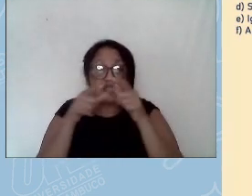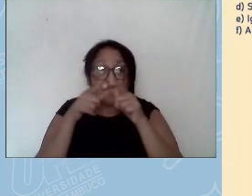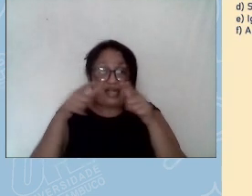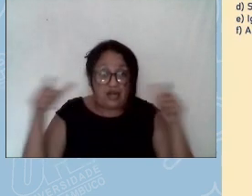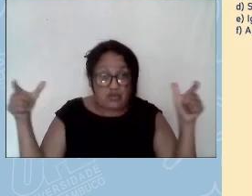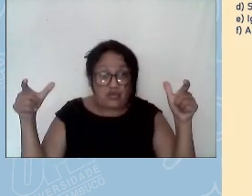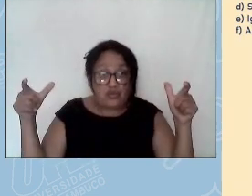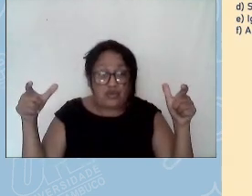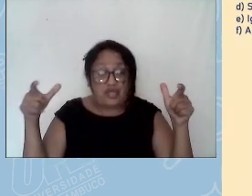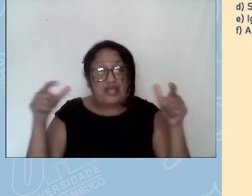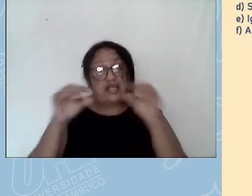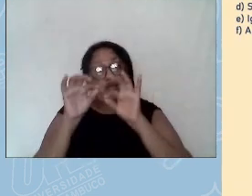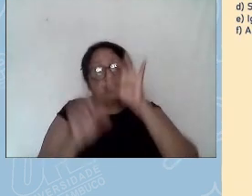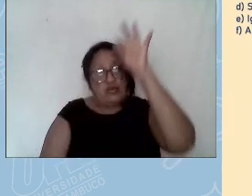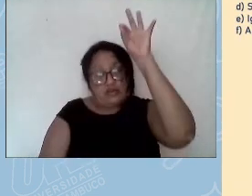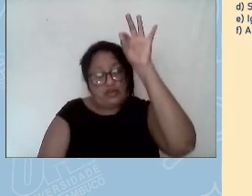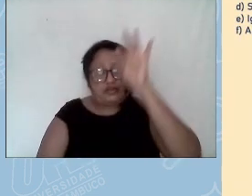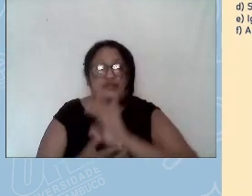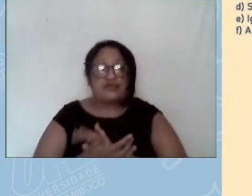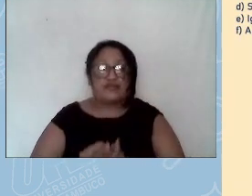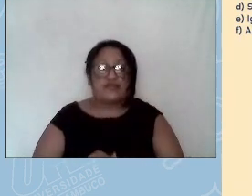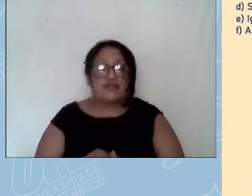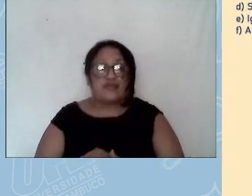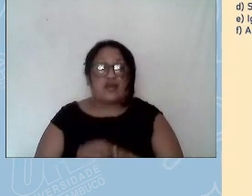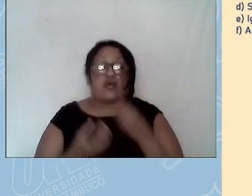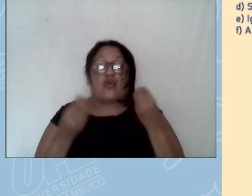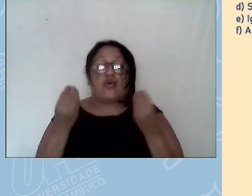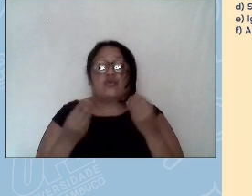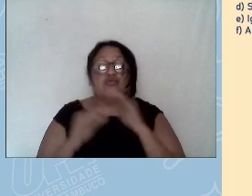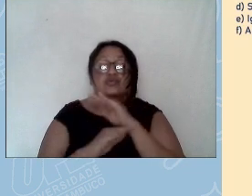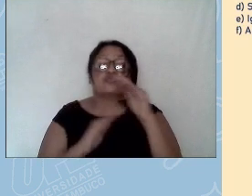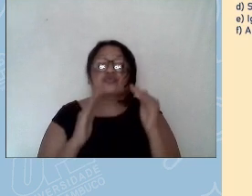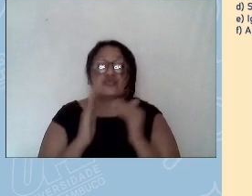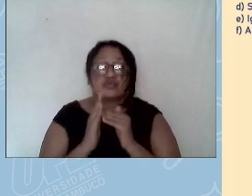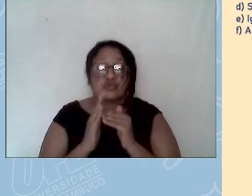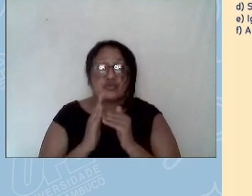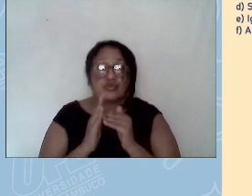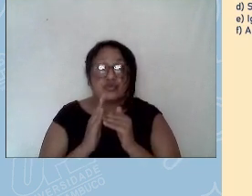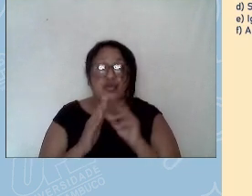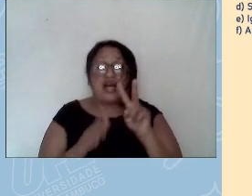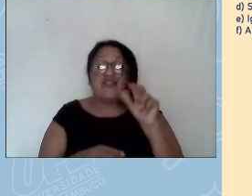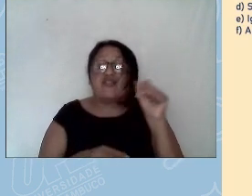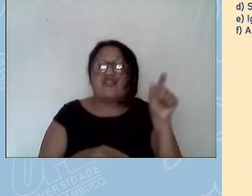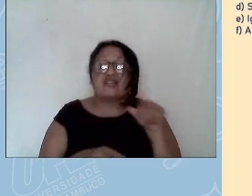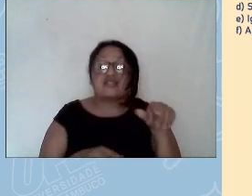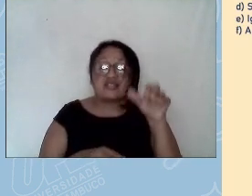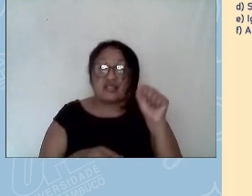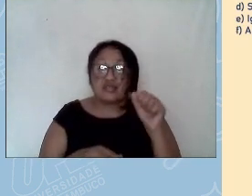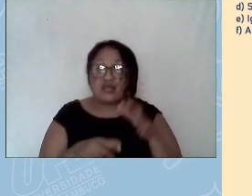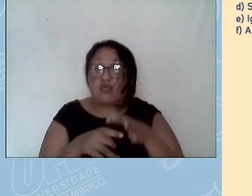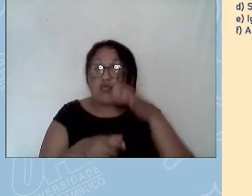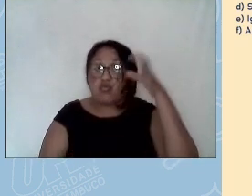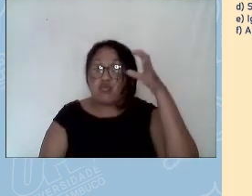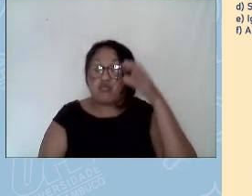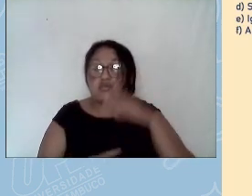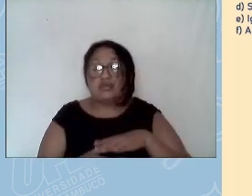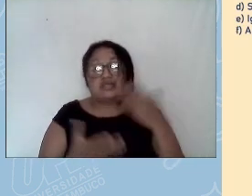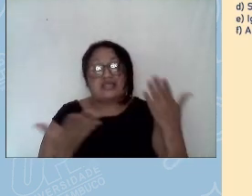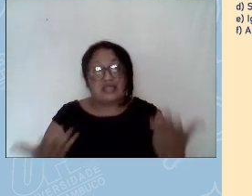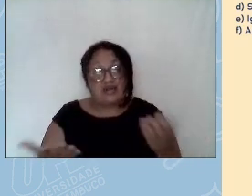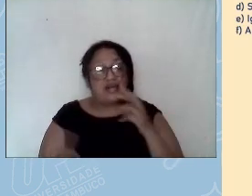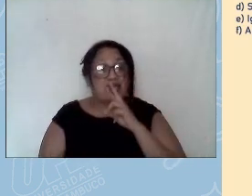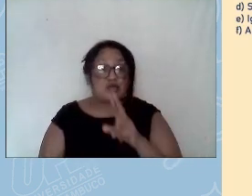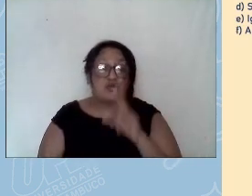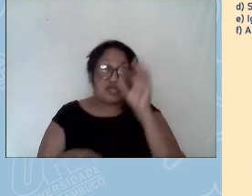e comprimento contudo a vazão está em litros por hora e portanto a resposta